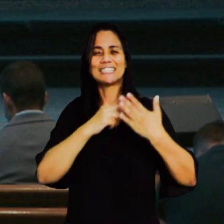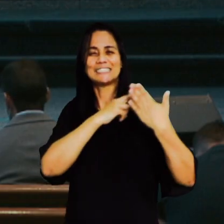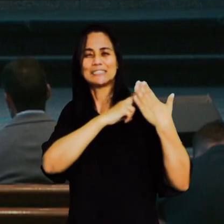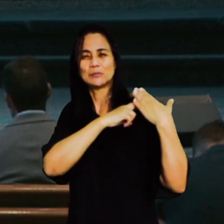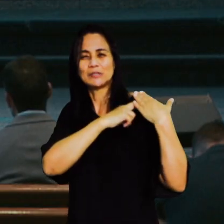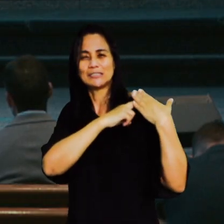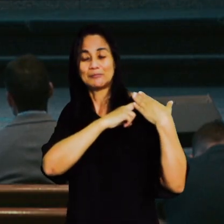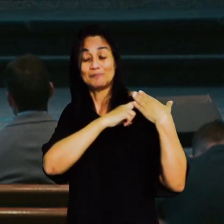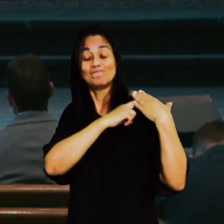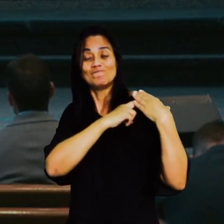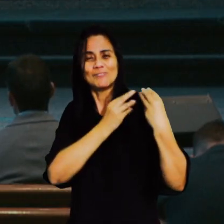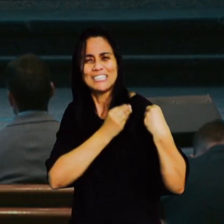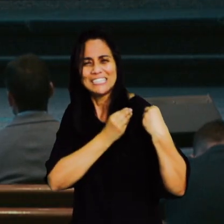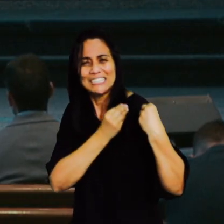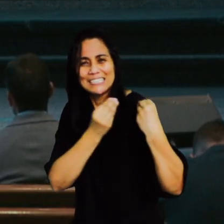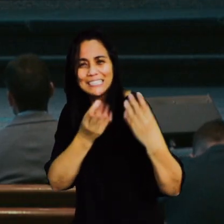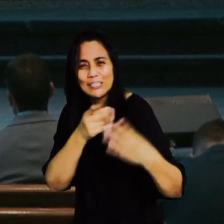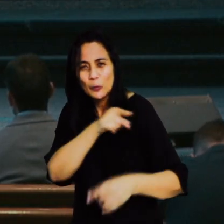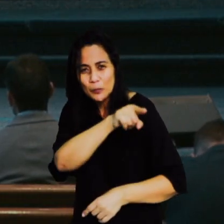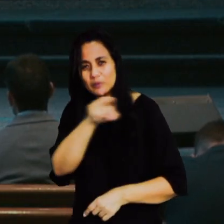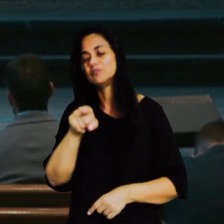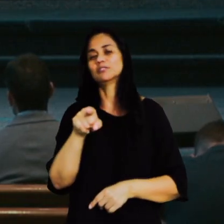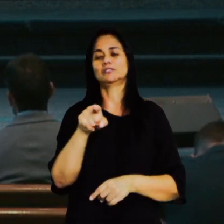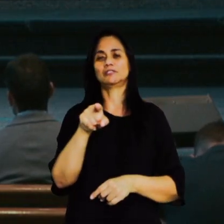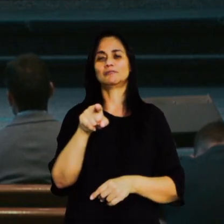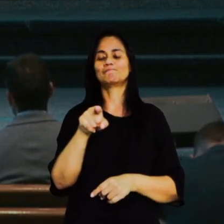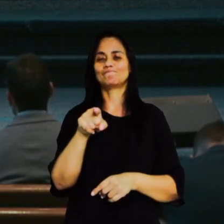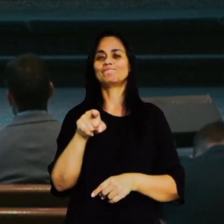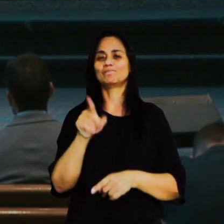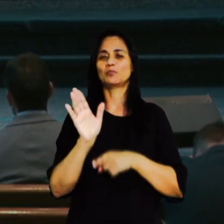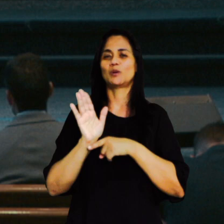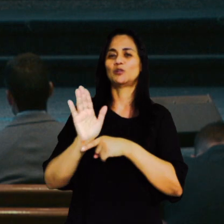responsabilidades em nós para com o próximo.